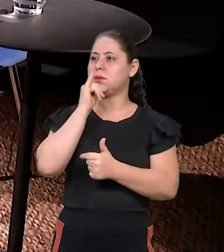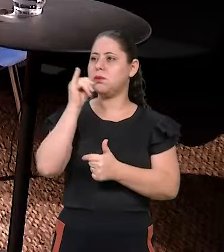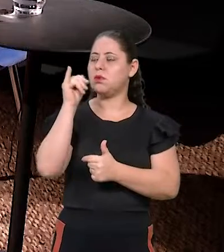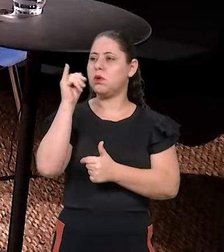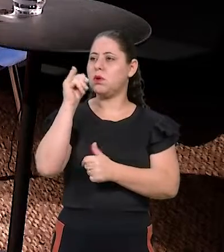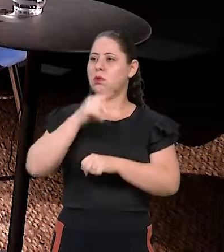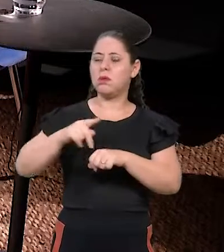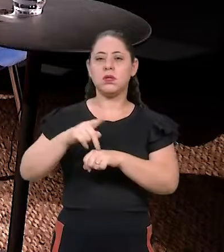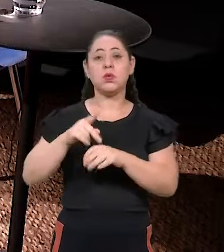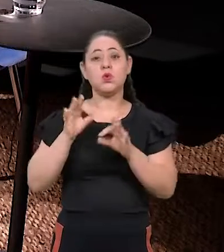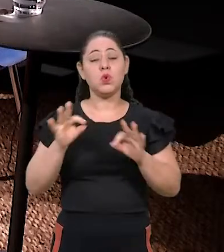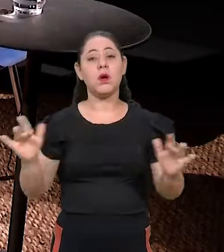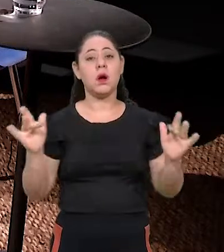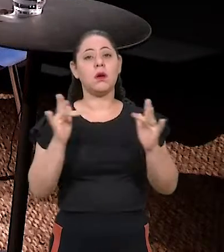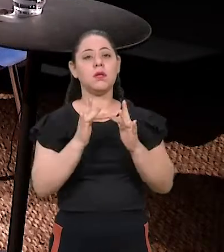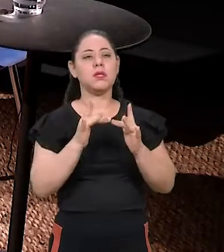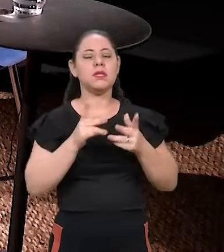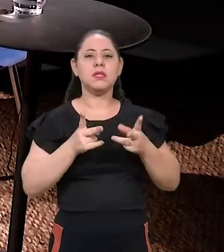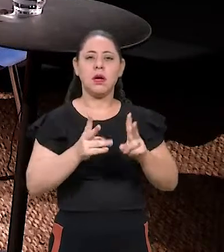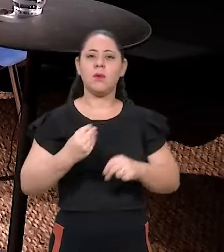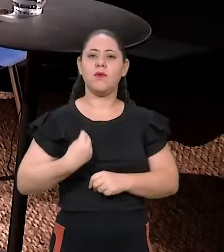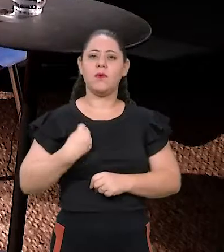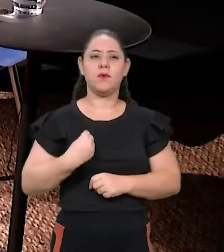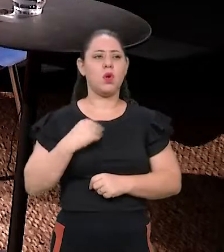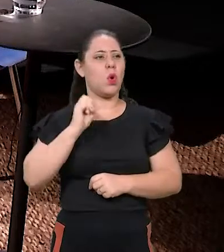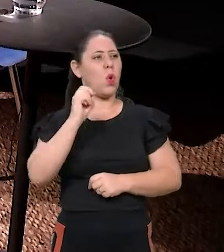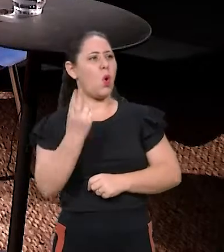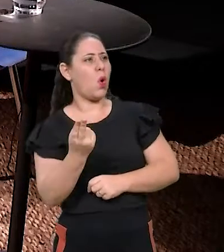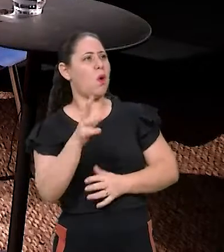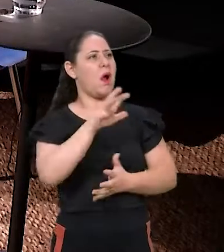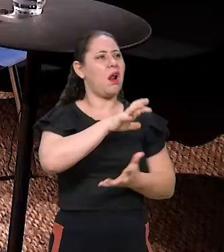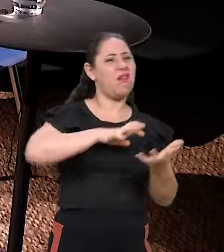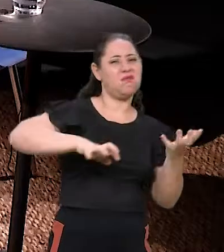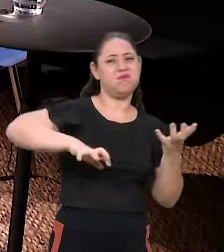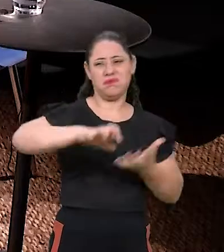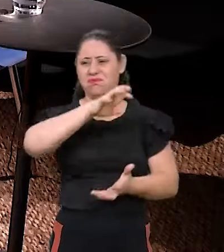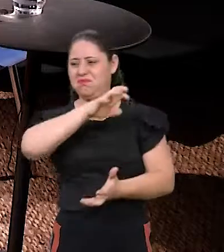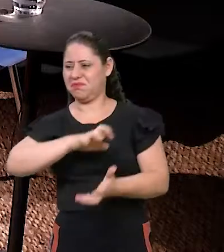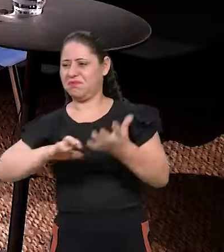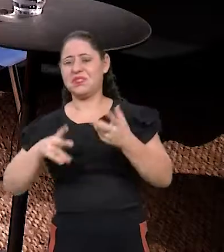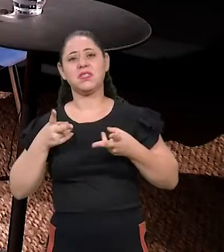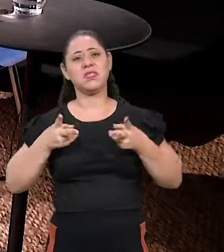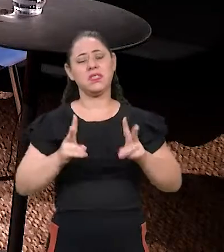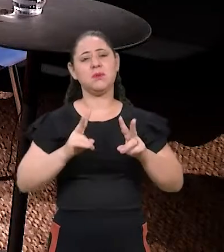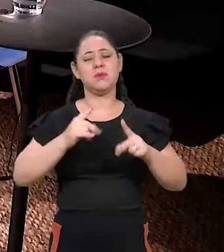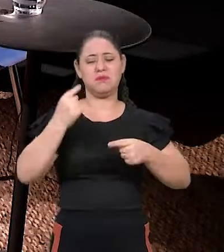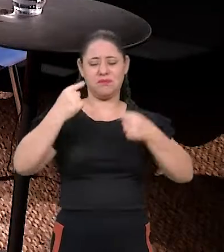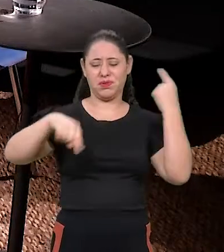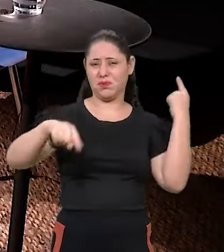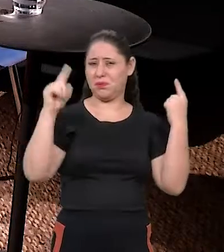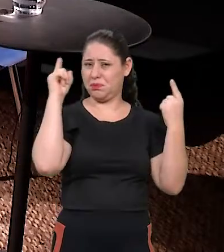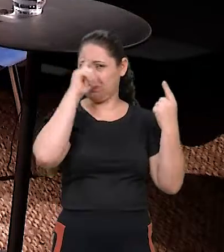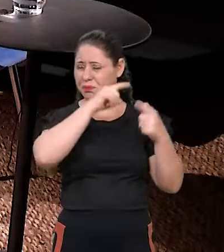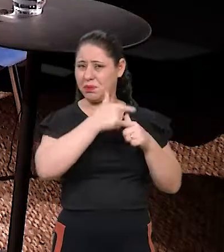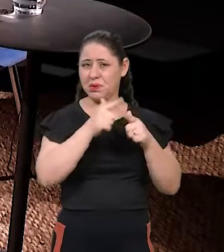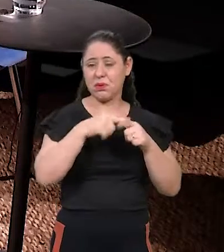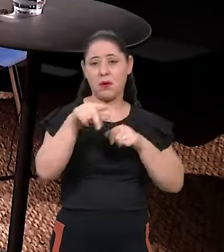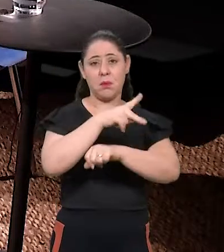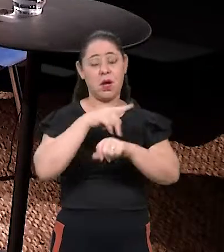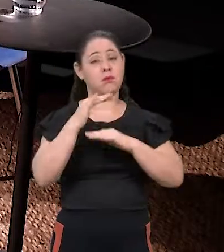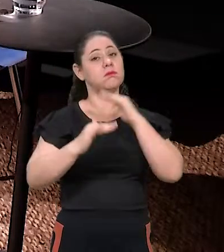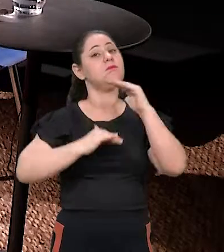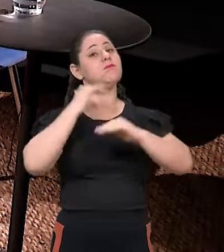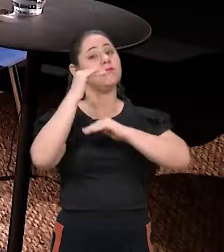nunca vi um momento político, por exemplo, no Brasil ideal, né? A gente sempre está vivendo ou está atravessando alguma espécie de crise, sempre existe